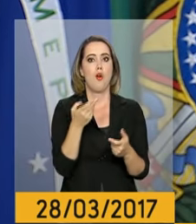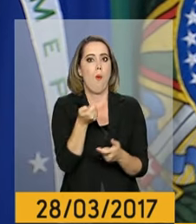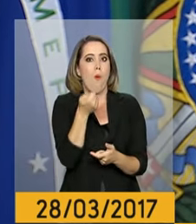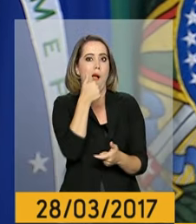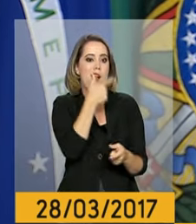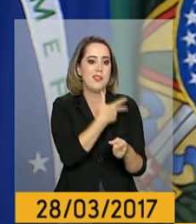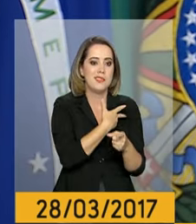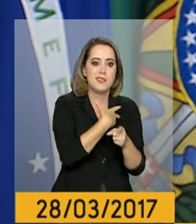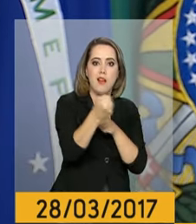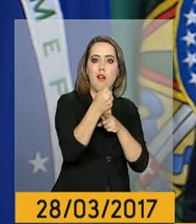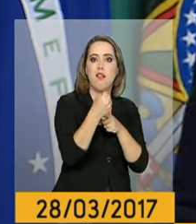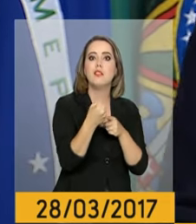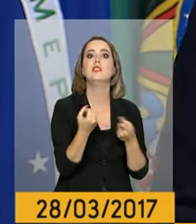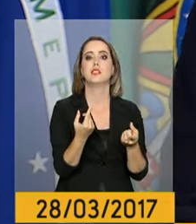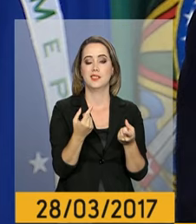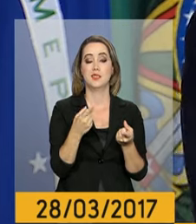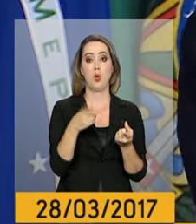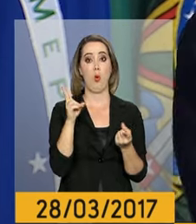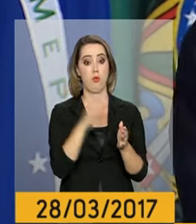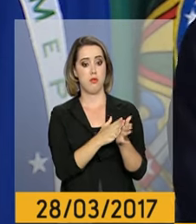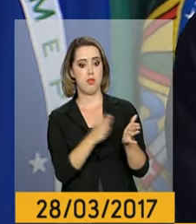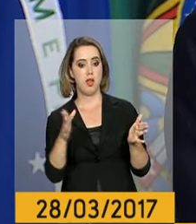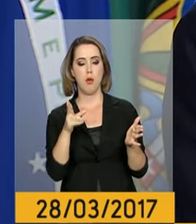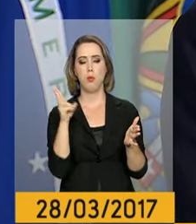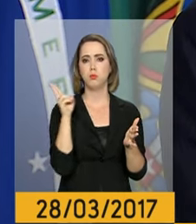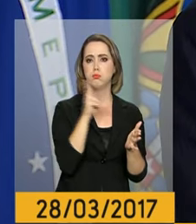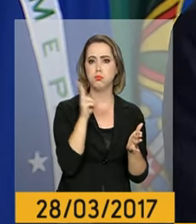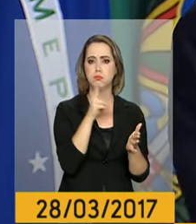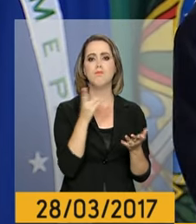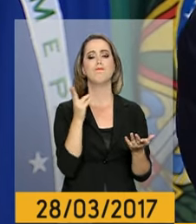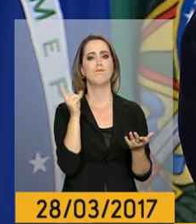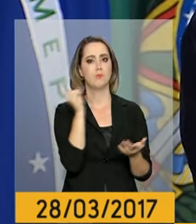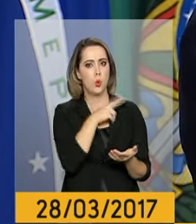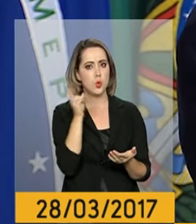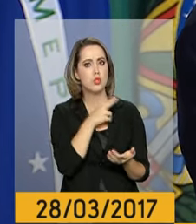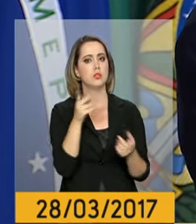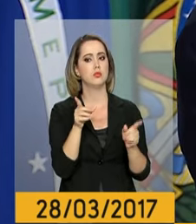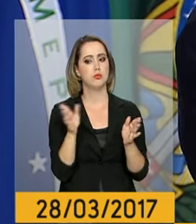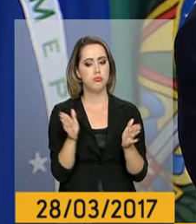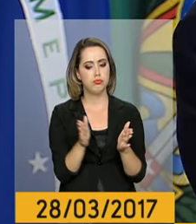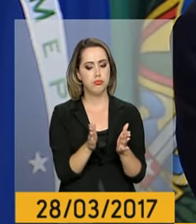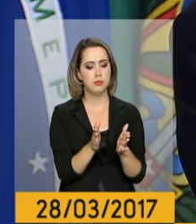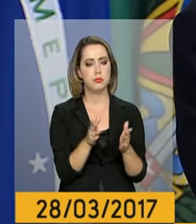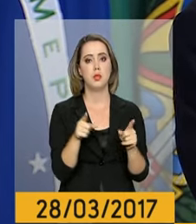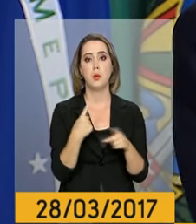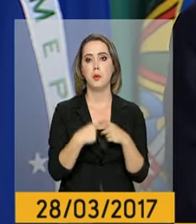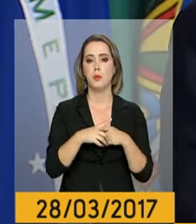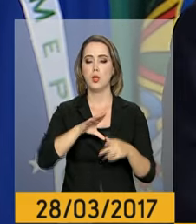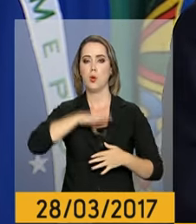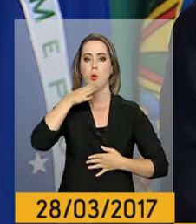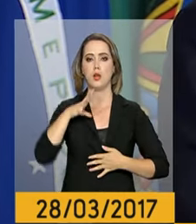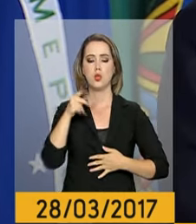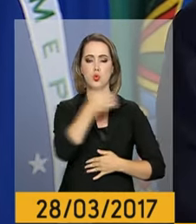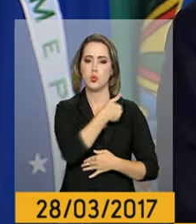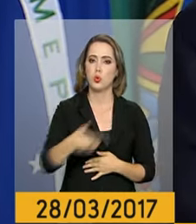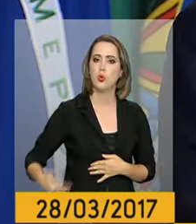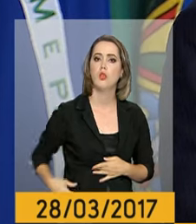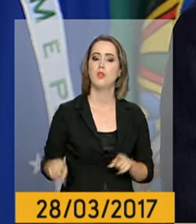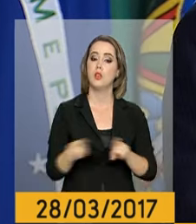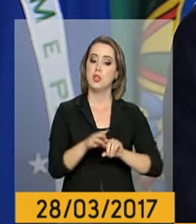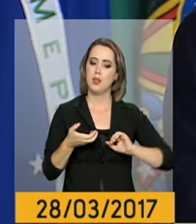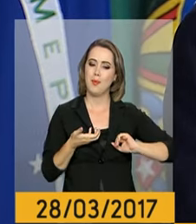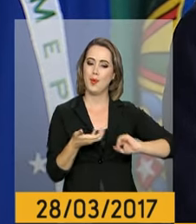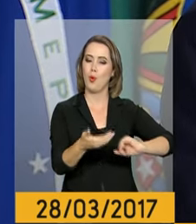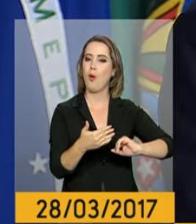e num prazo curtíssimo exata e precisamente em função da coragem de todos os governantes e do congresso nacional